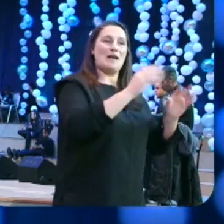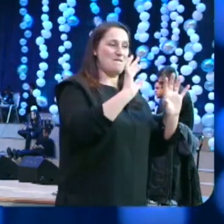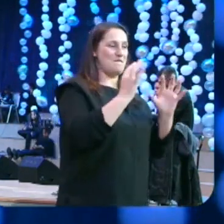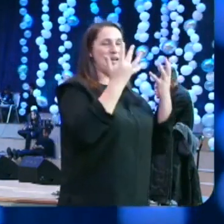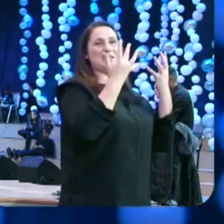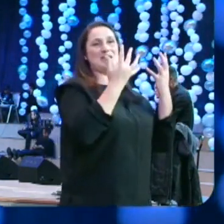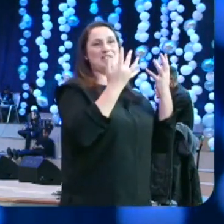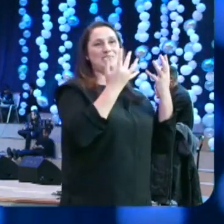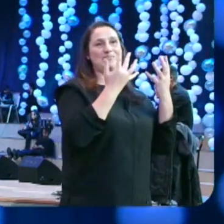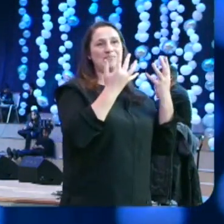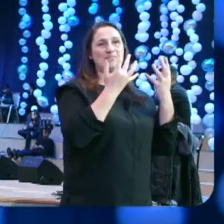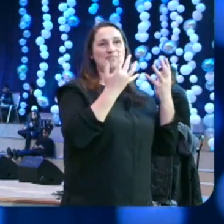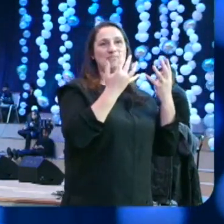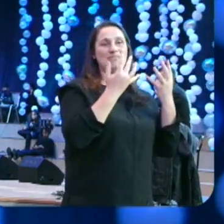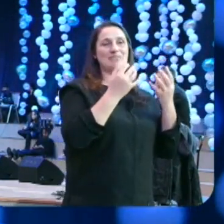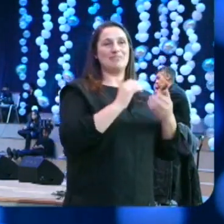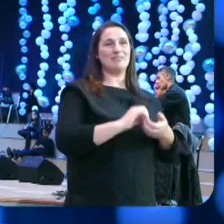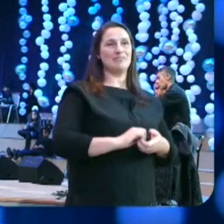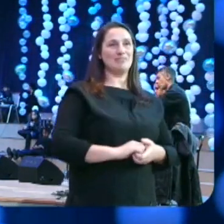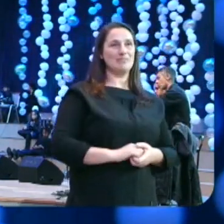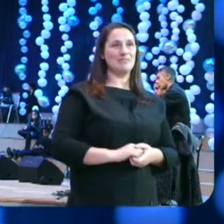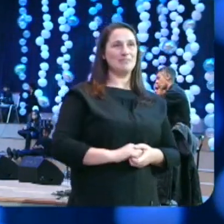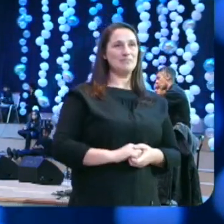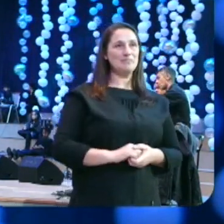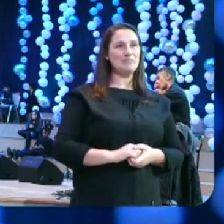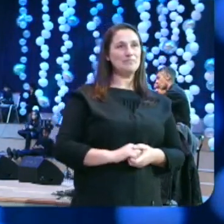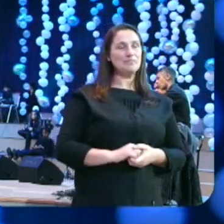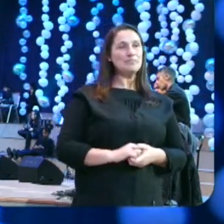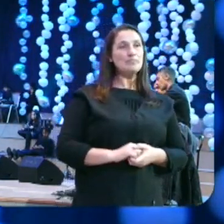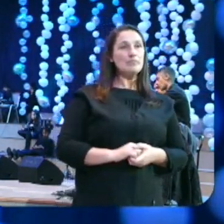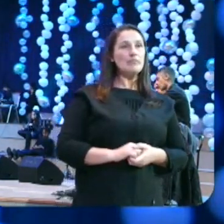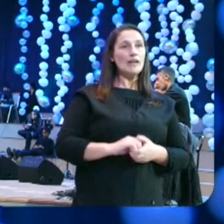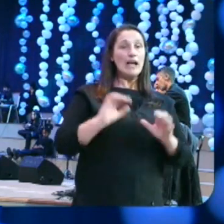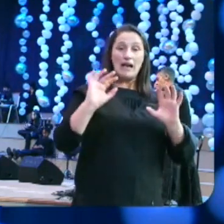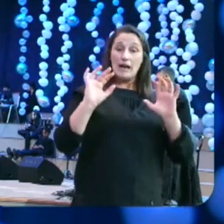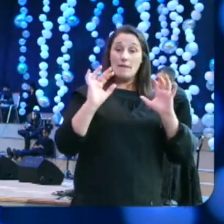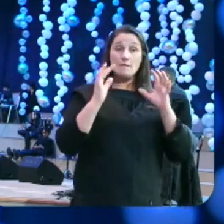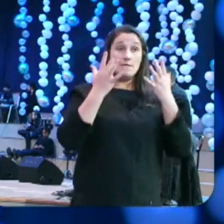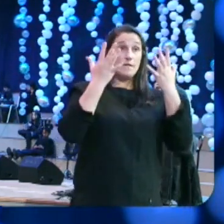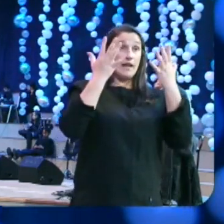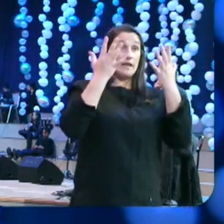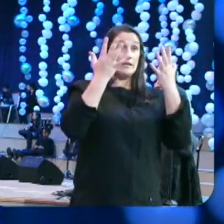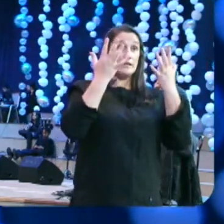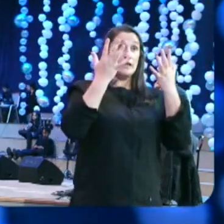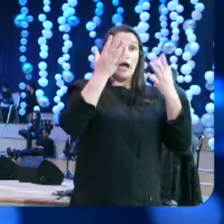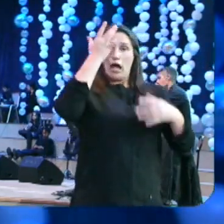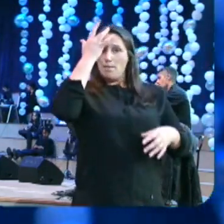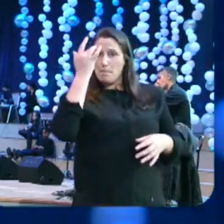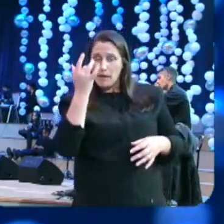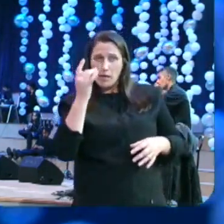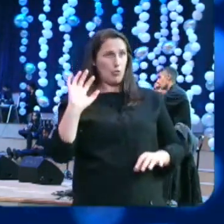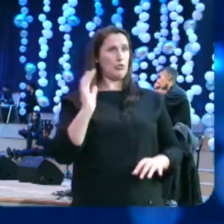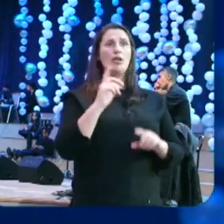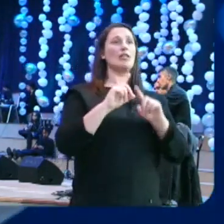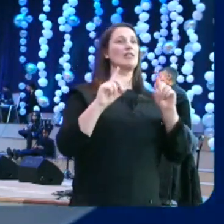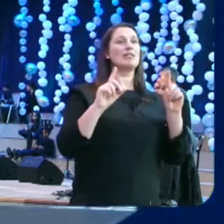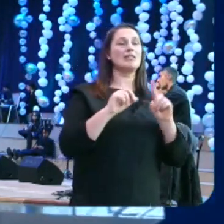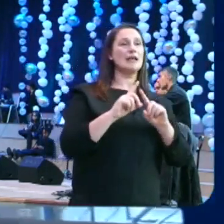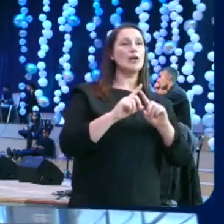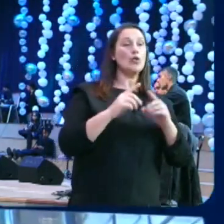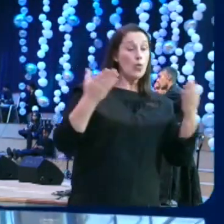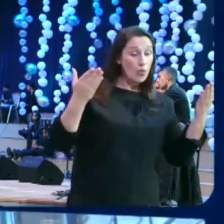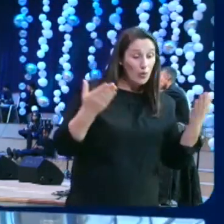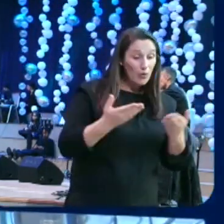estava, para que eu pudesse entrar na festa. A festa não ia acontecer no dia seguinte, no sábado, na